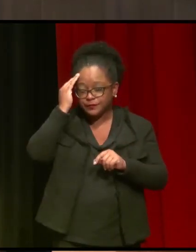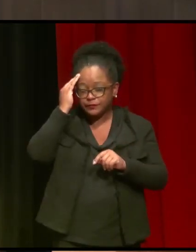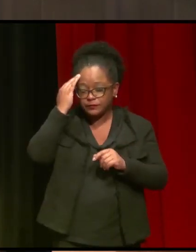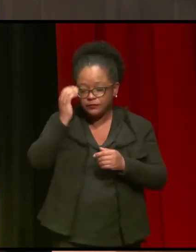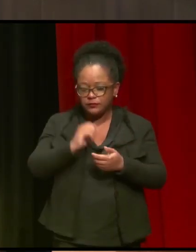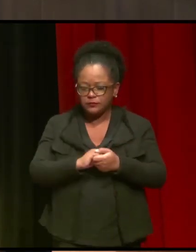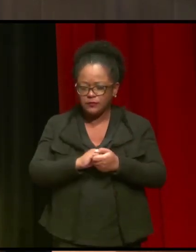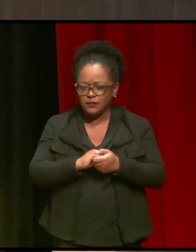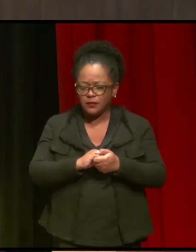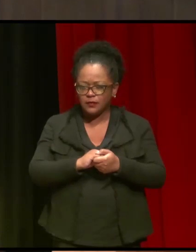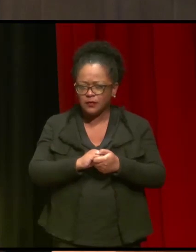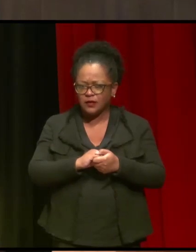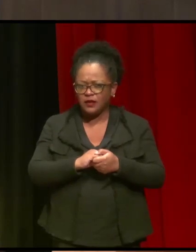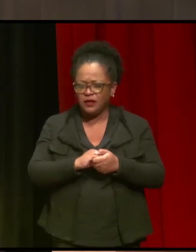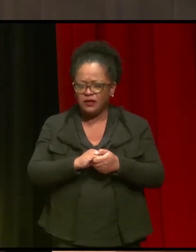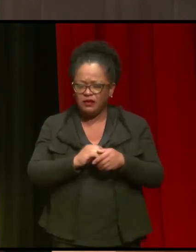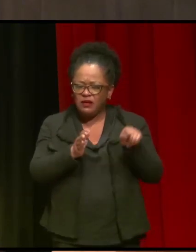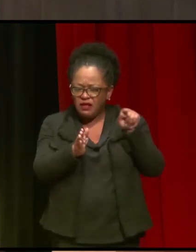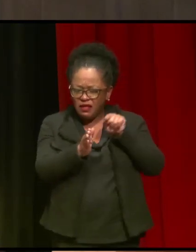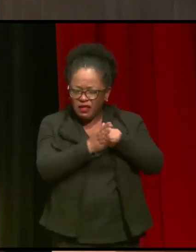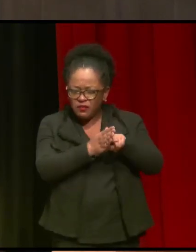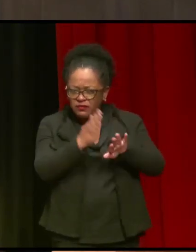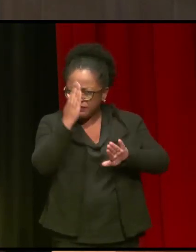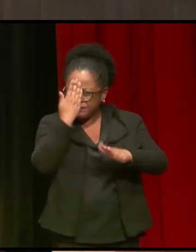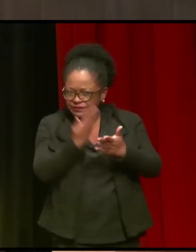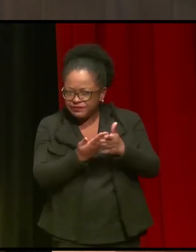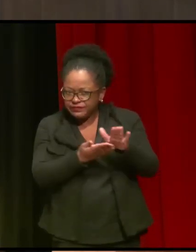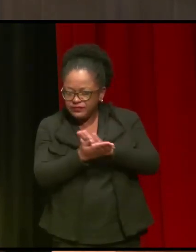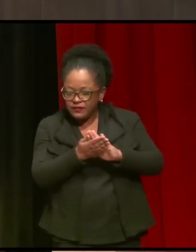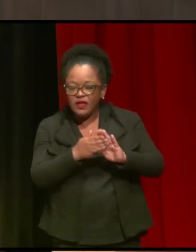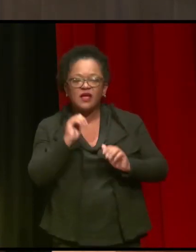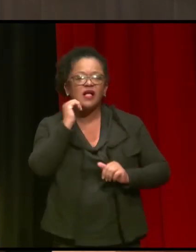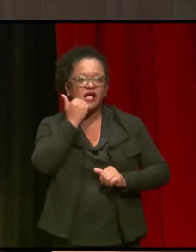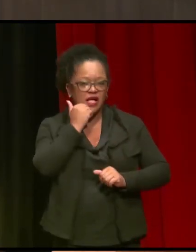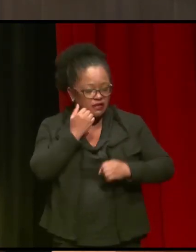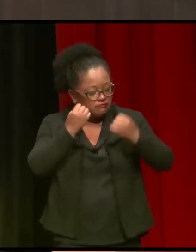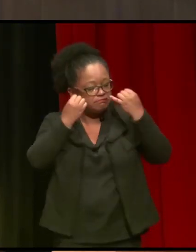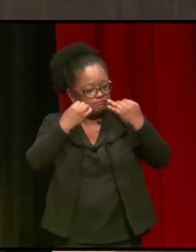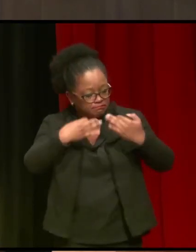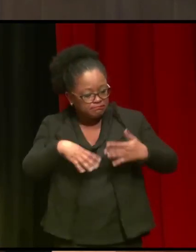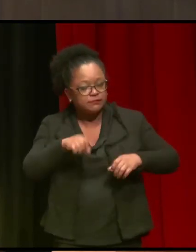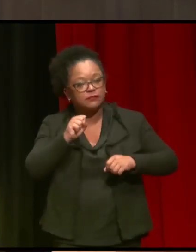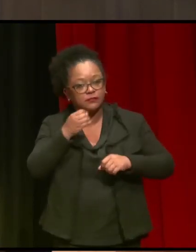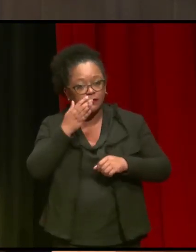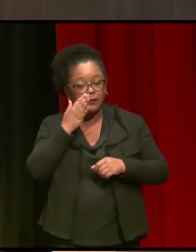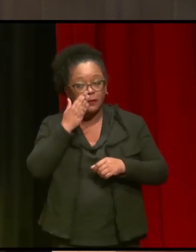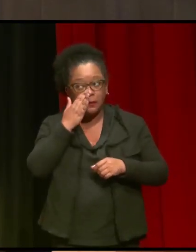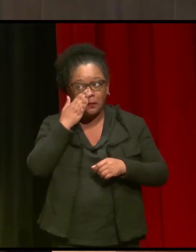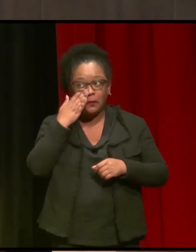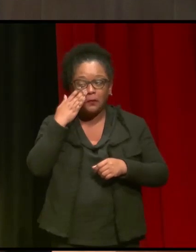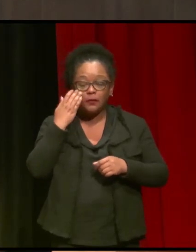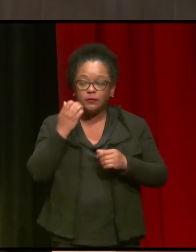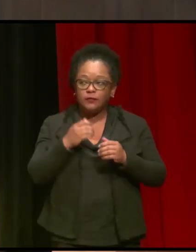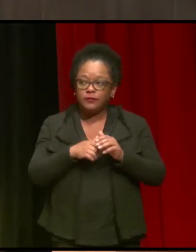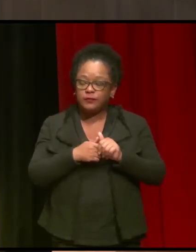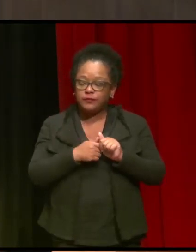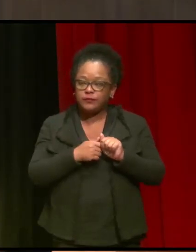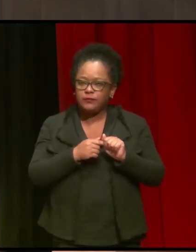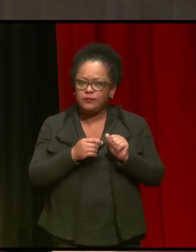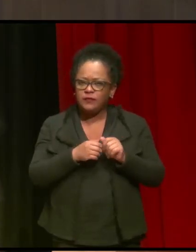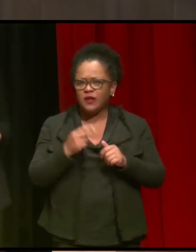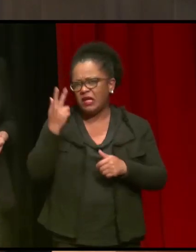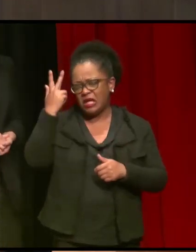que é cética, ela fala assim, ih, rapaz, isso aqui a ciência explica, não tem nada de Deus e diabo, isso aqui é um